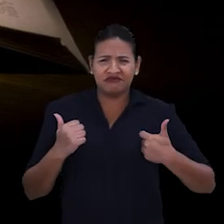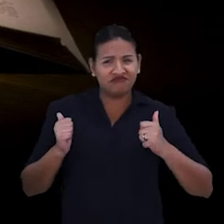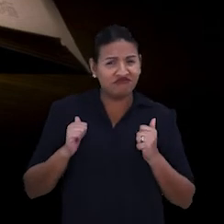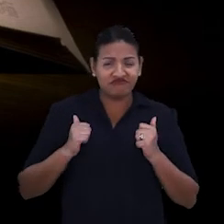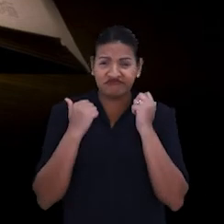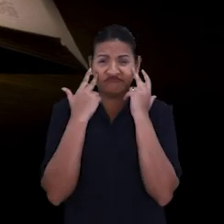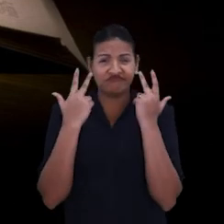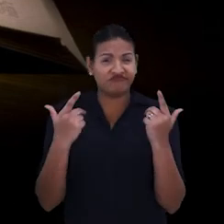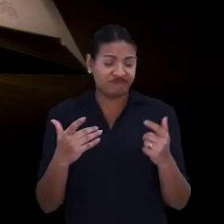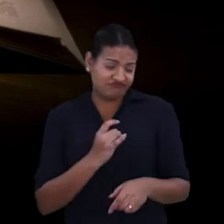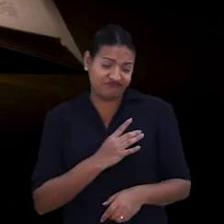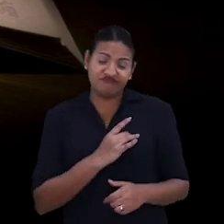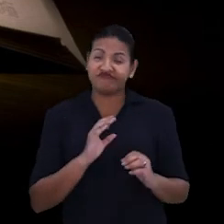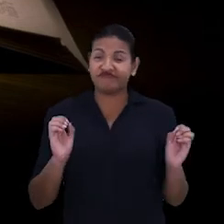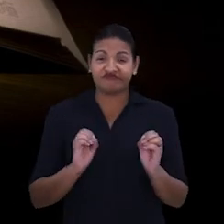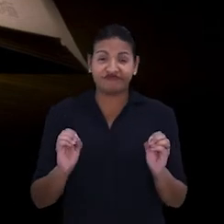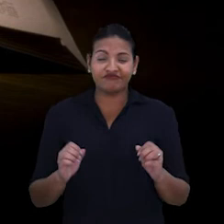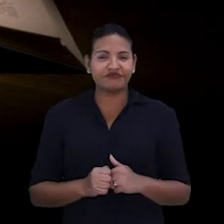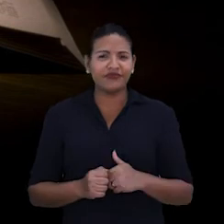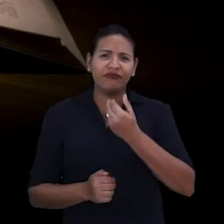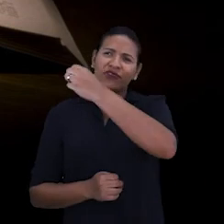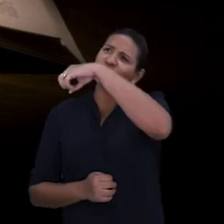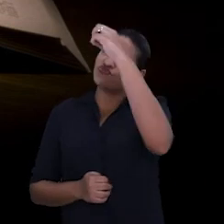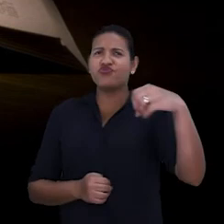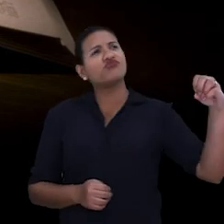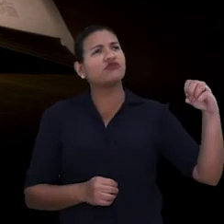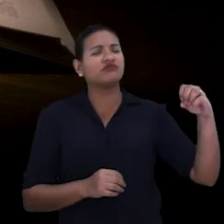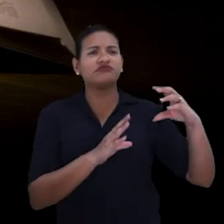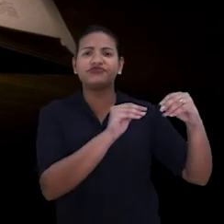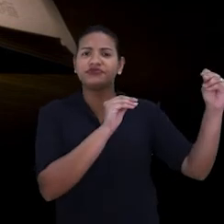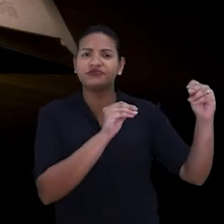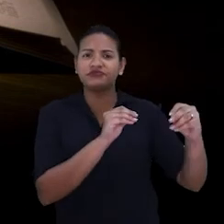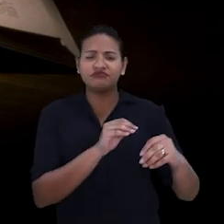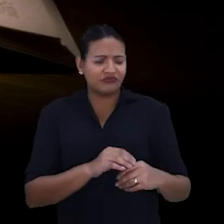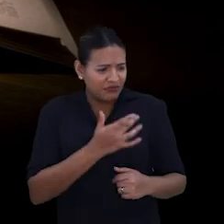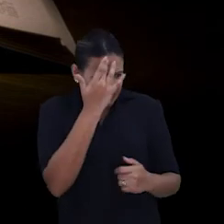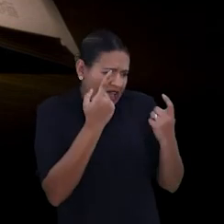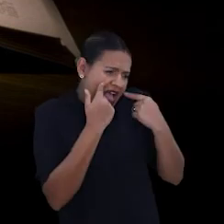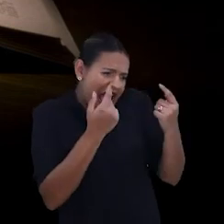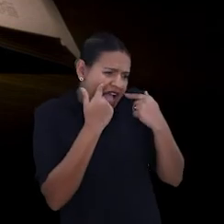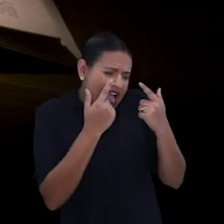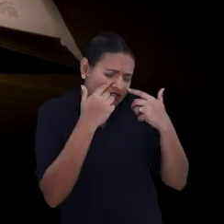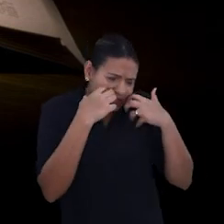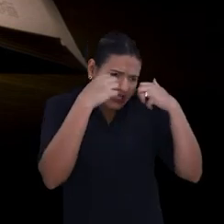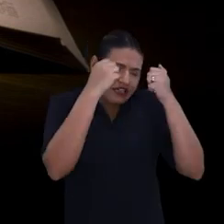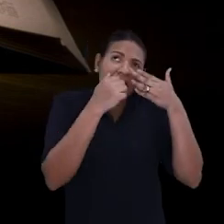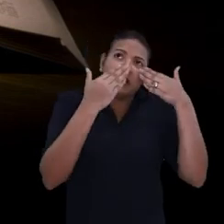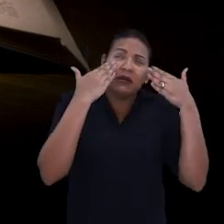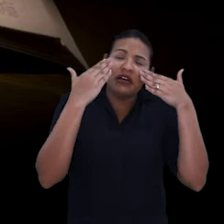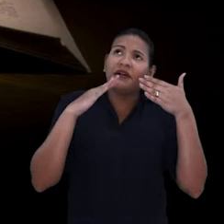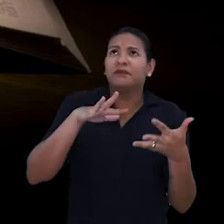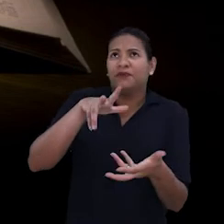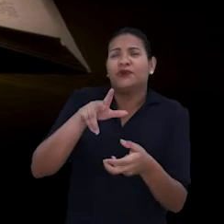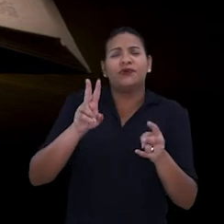Ora, o cometa desapareceu. Aqueles que choravam enxugaram os olhos. O mundo não se acabou. Talvez eu tenha